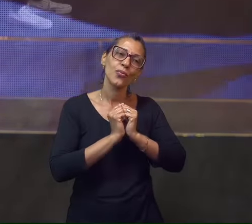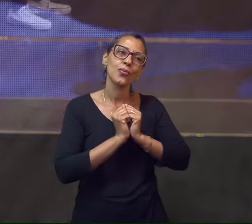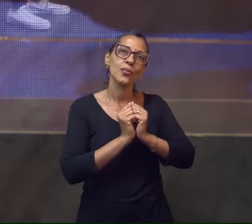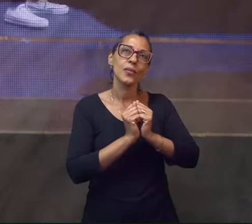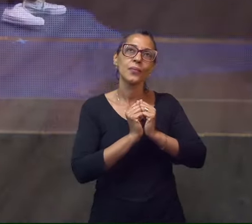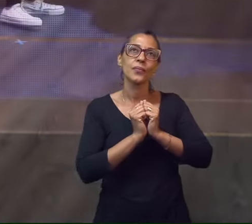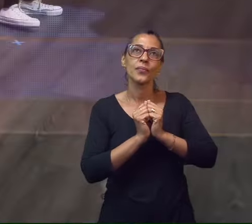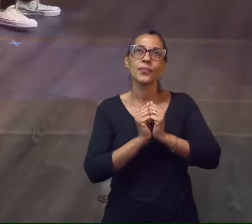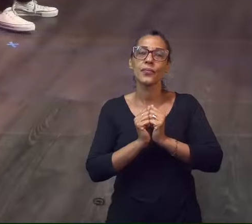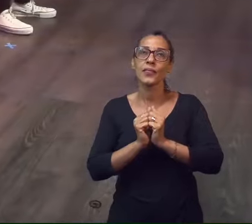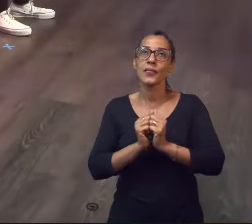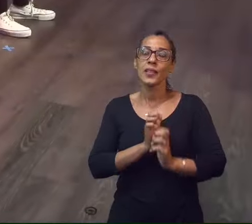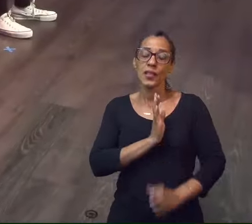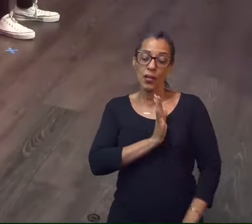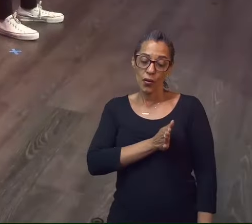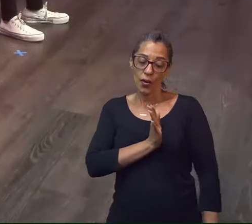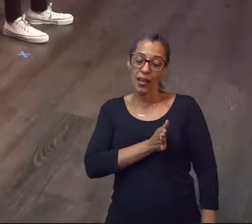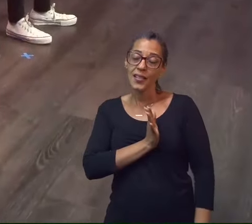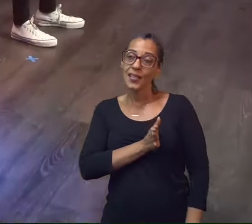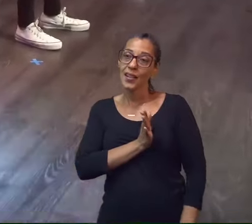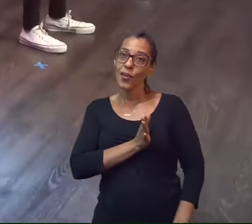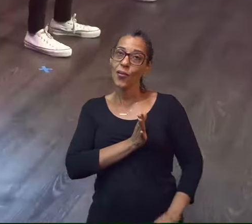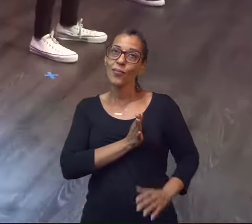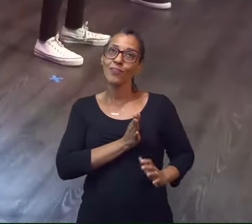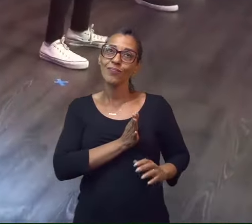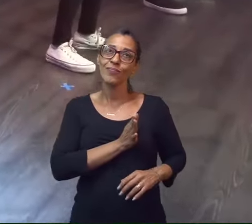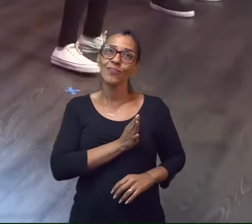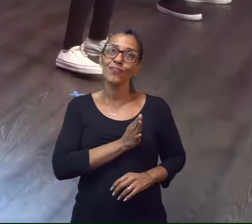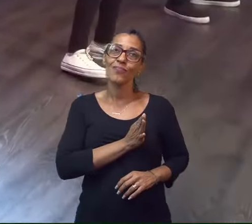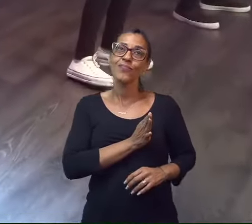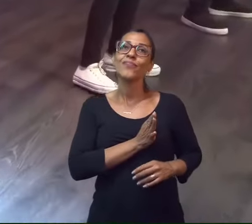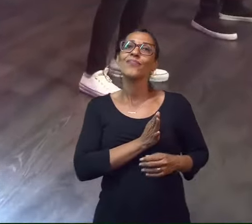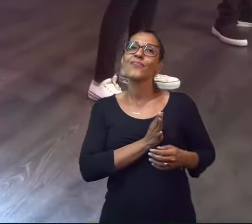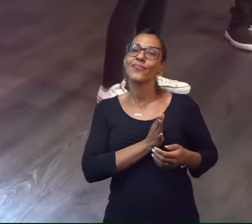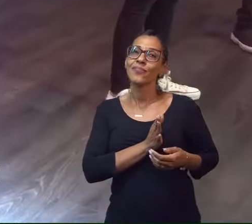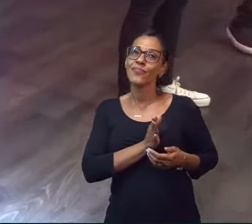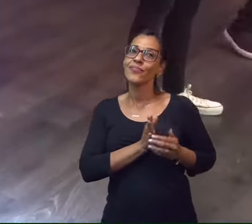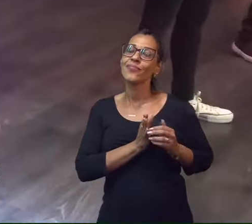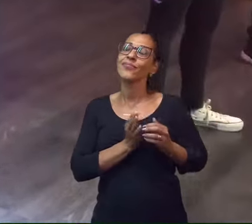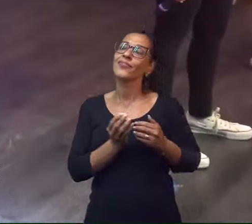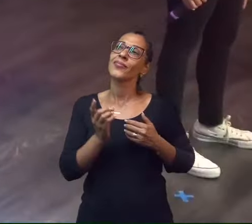tens meu coração para pousar